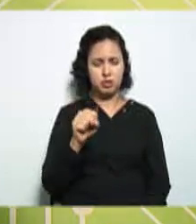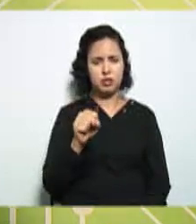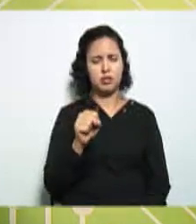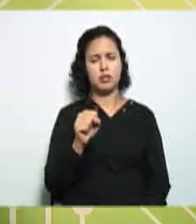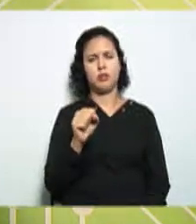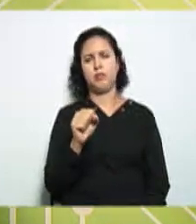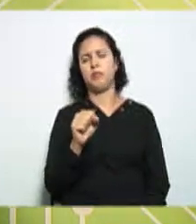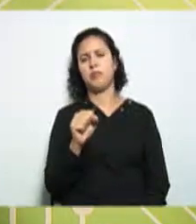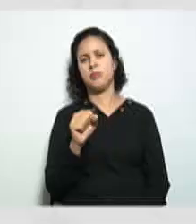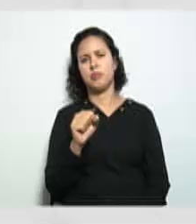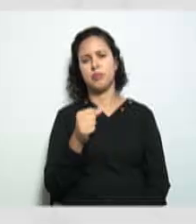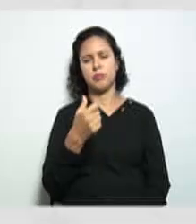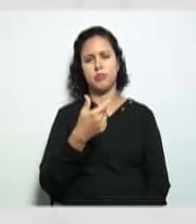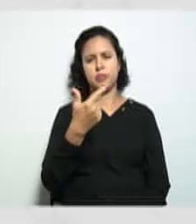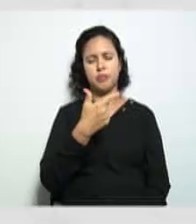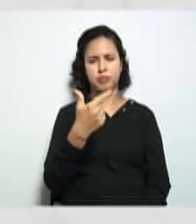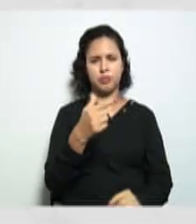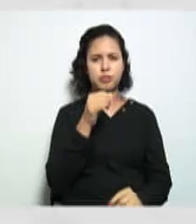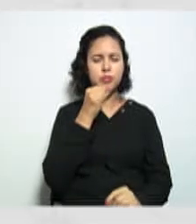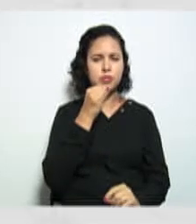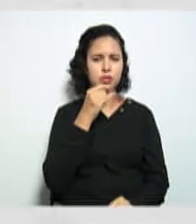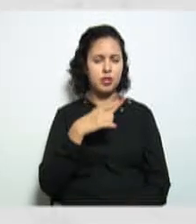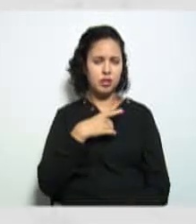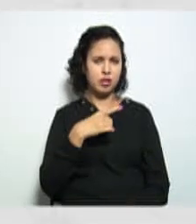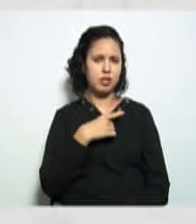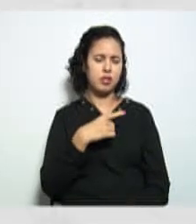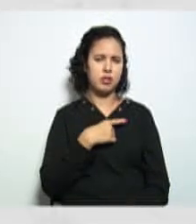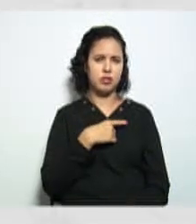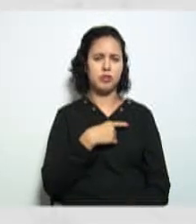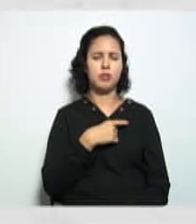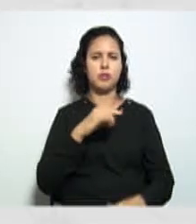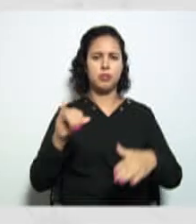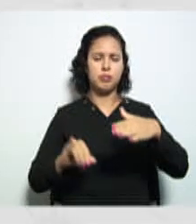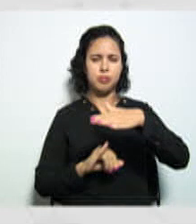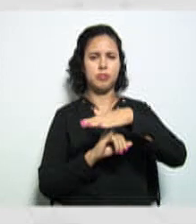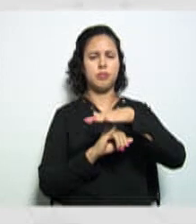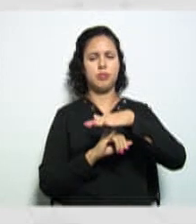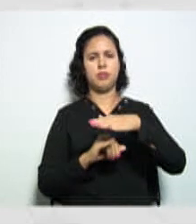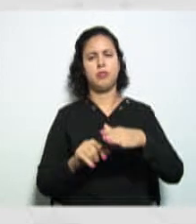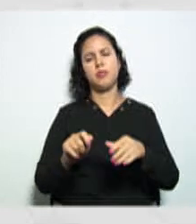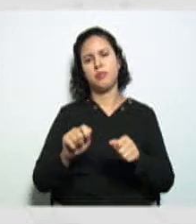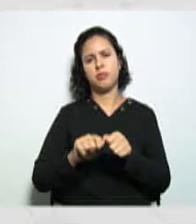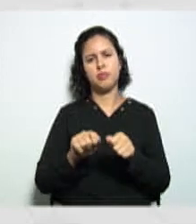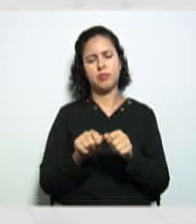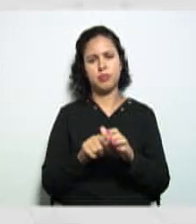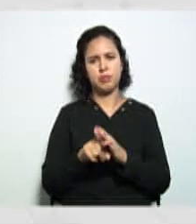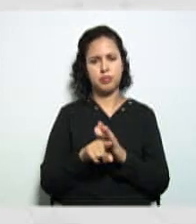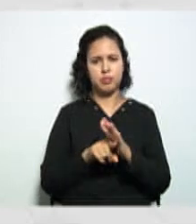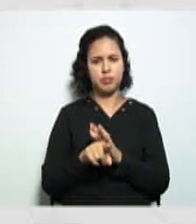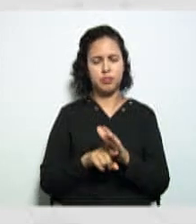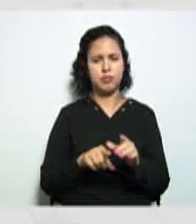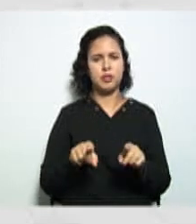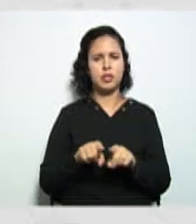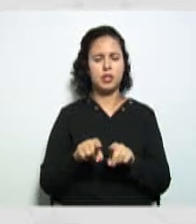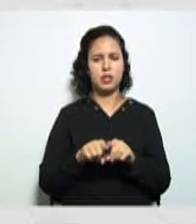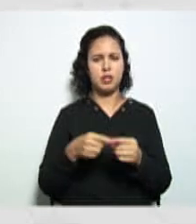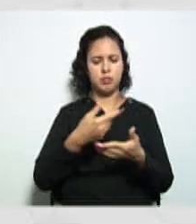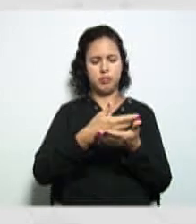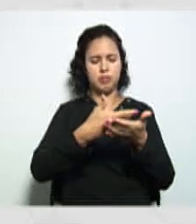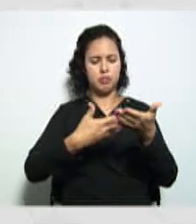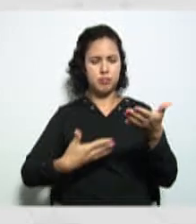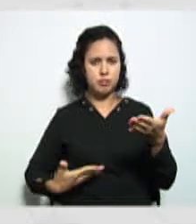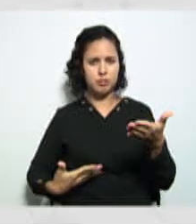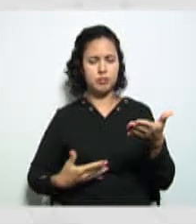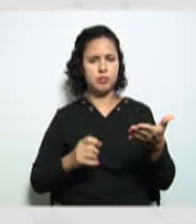um instituto, né, professora, que faz essa pesquisa e você tem aí um formulário. Então,